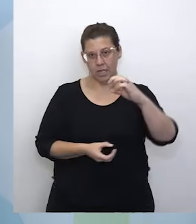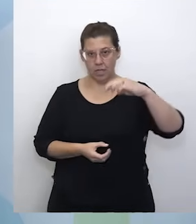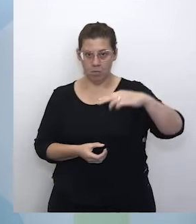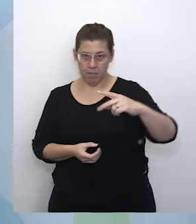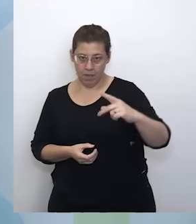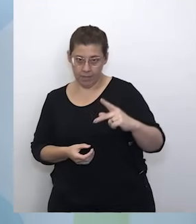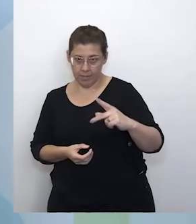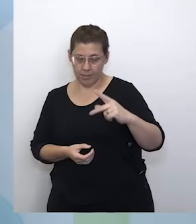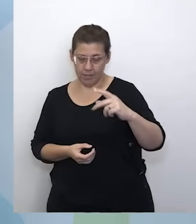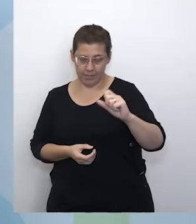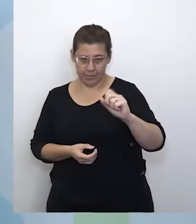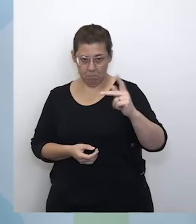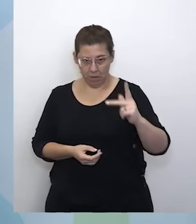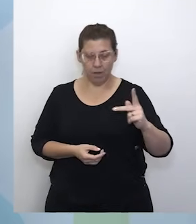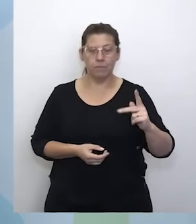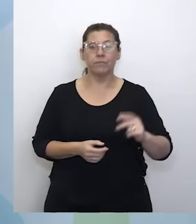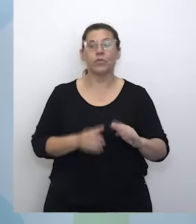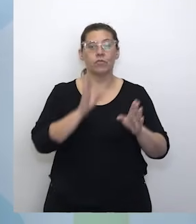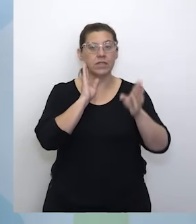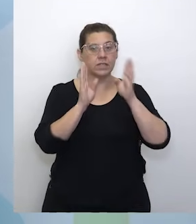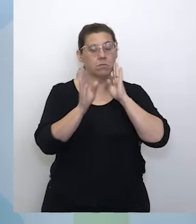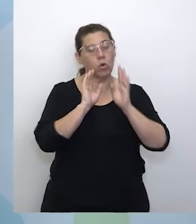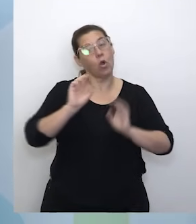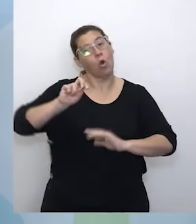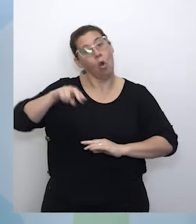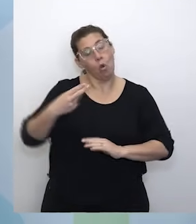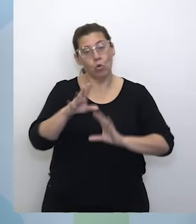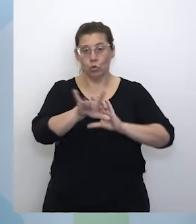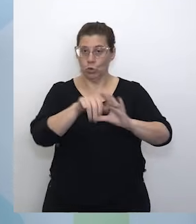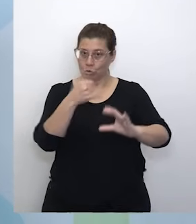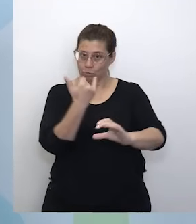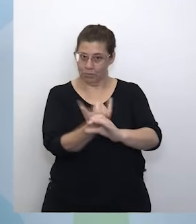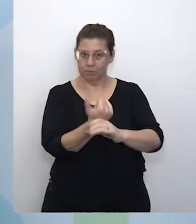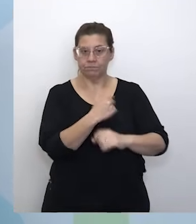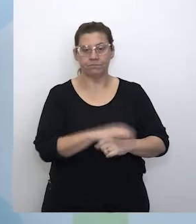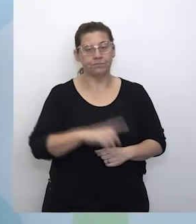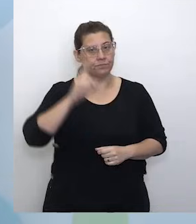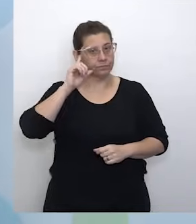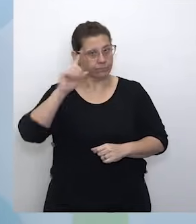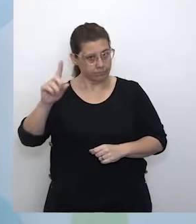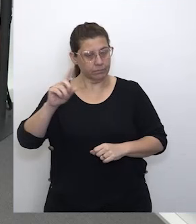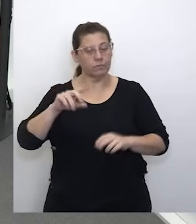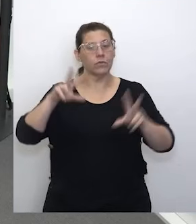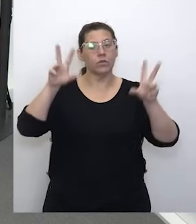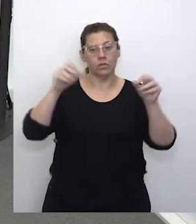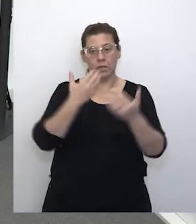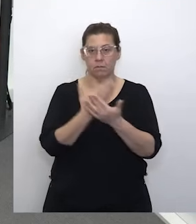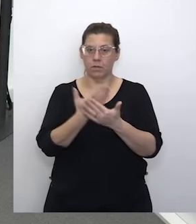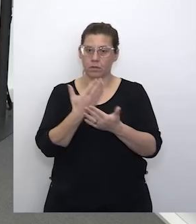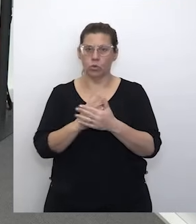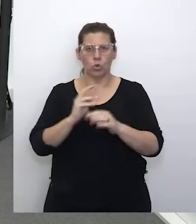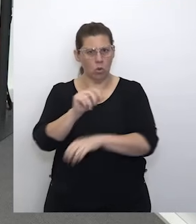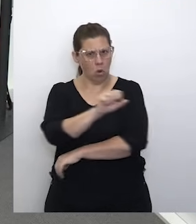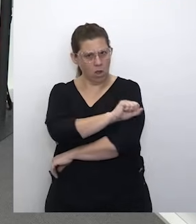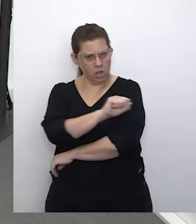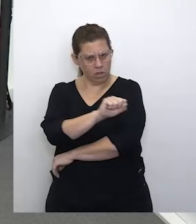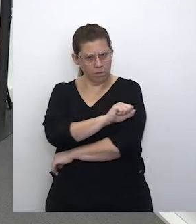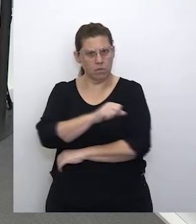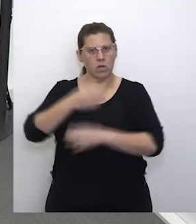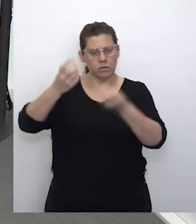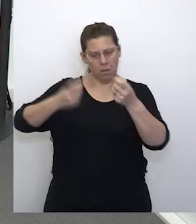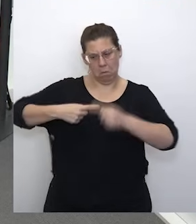no YouTube ou no Facebook, digitando a data e o título da aula. Tá? Acho que todas as aulas do 8º ano que eu falei sobre